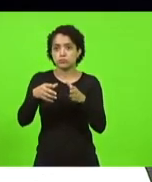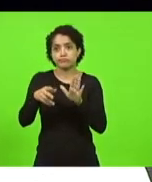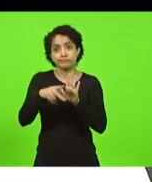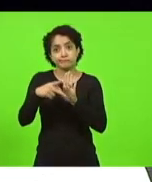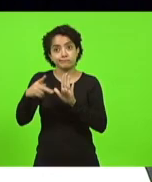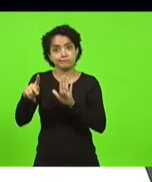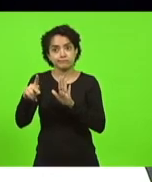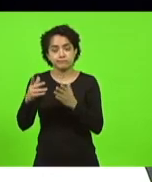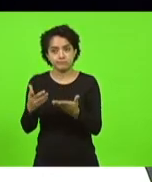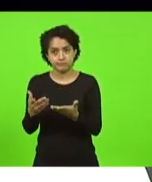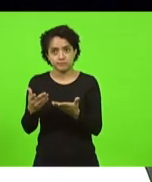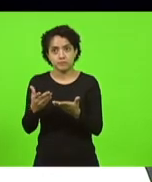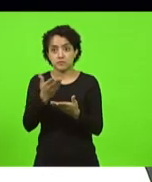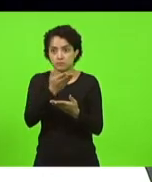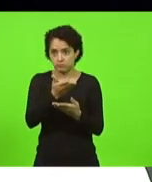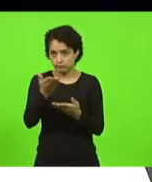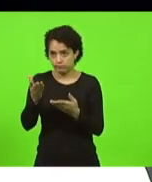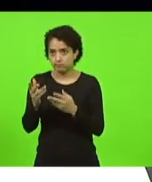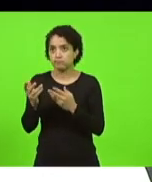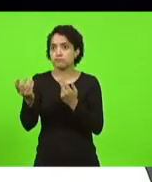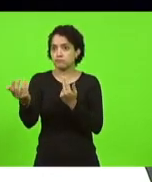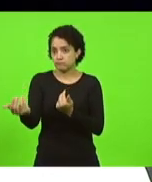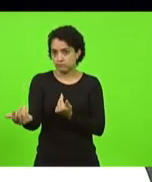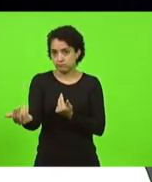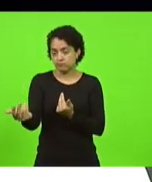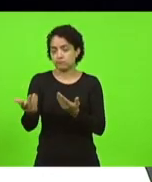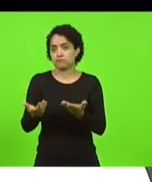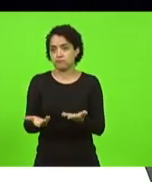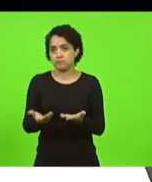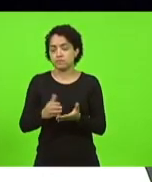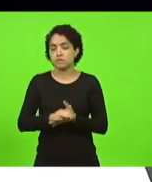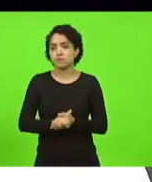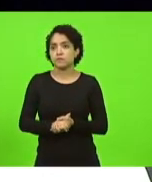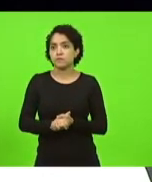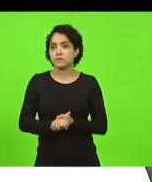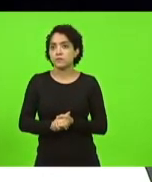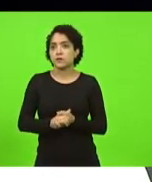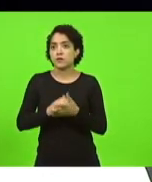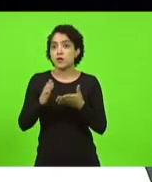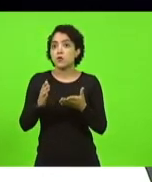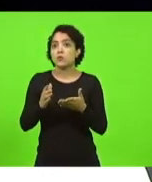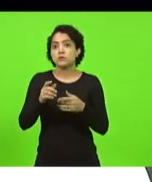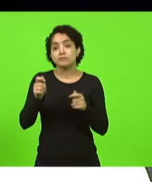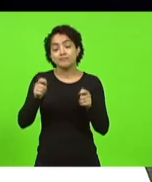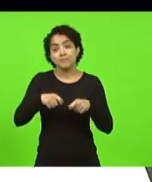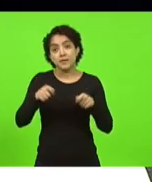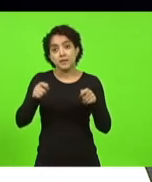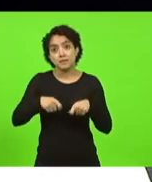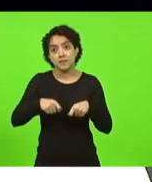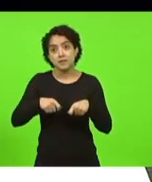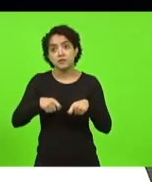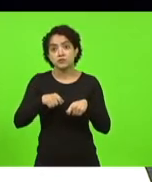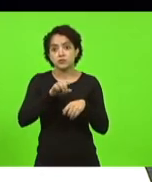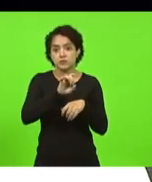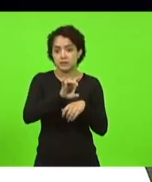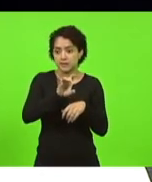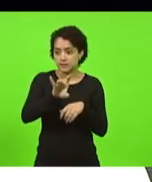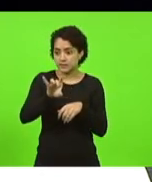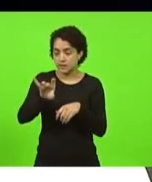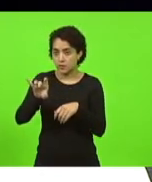se coloca nessa condição de parlamentar quando permite que cada um possa